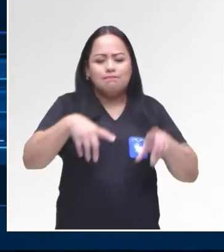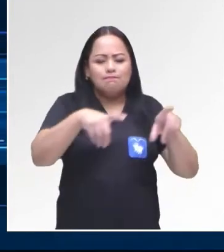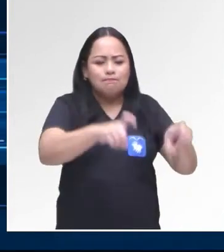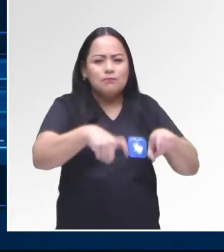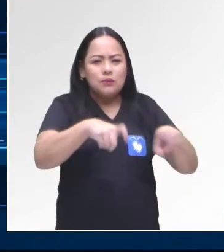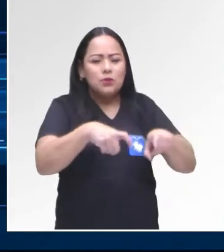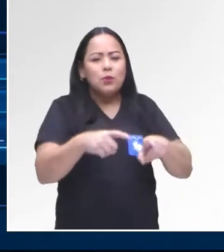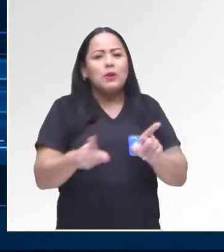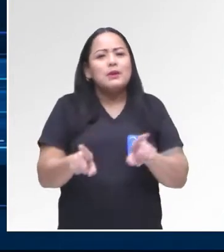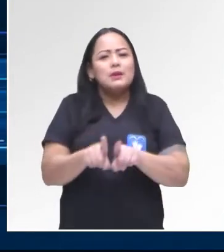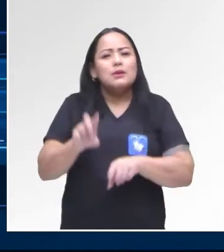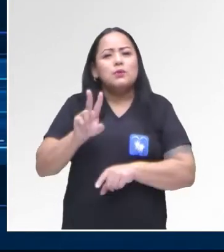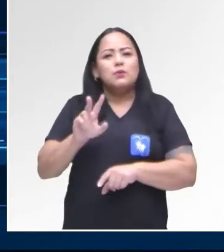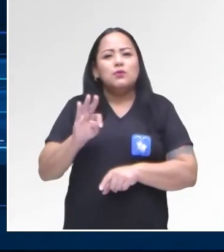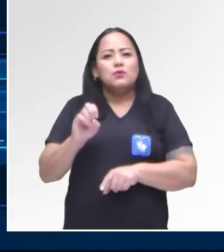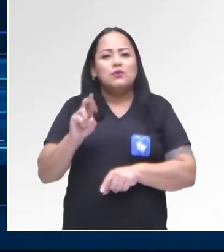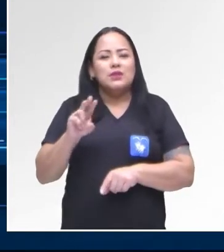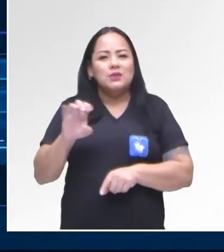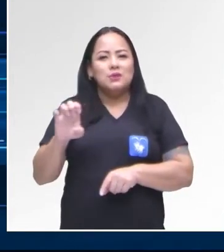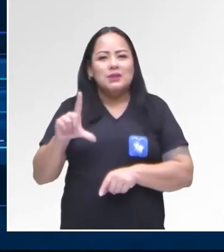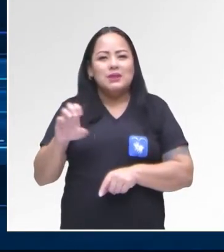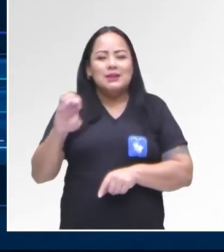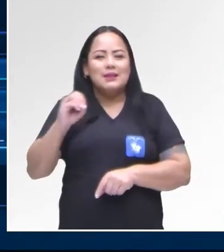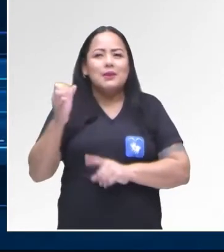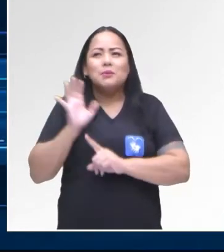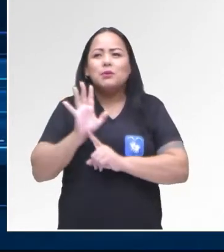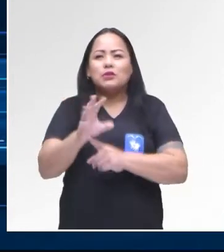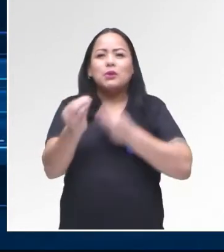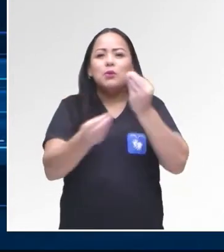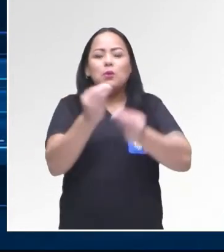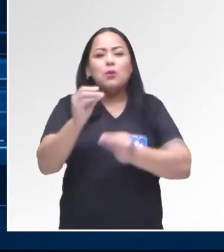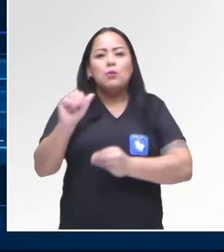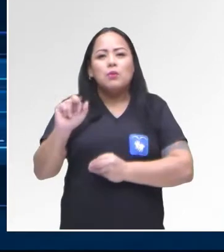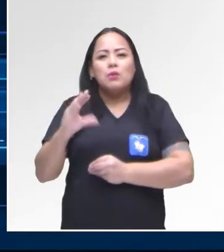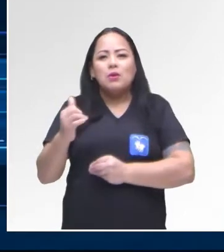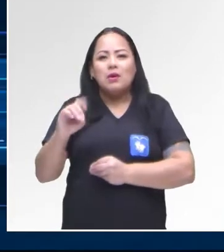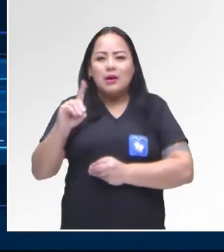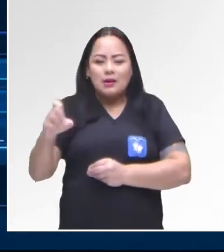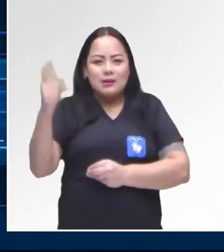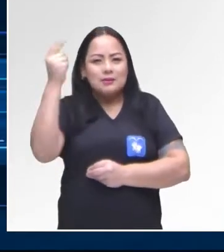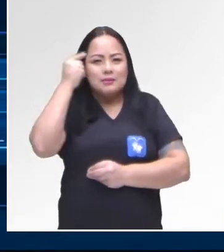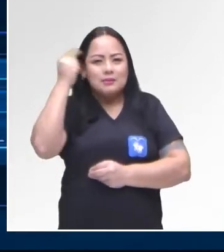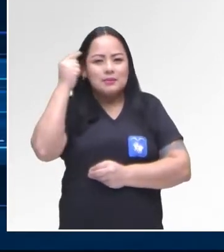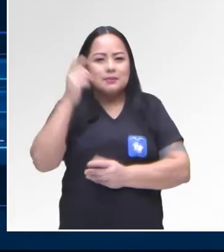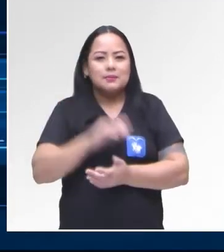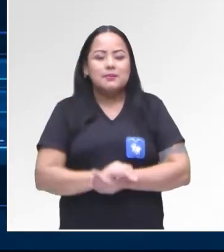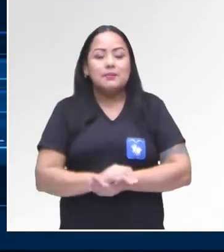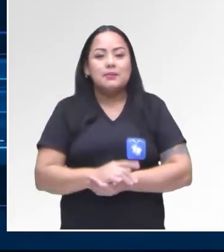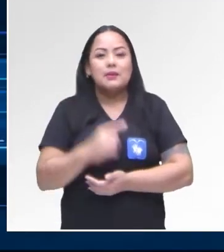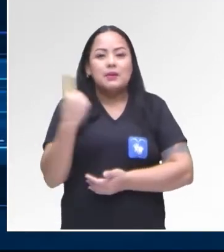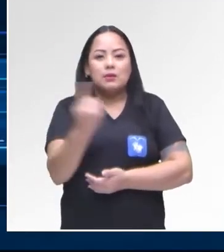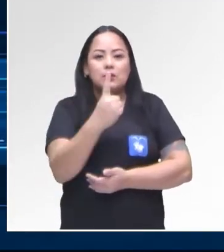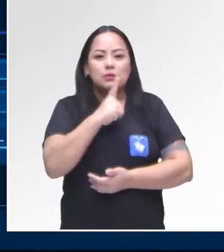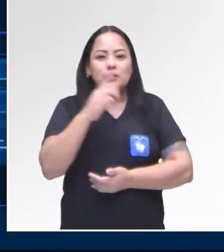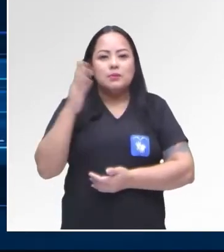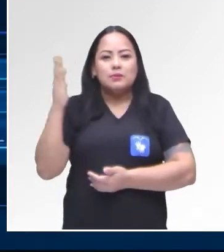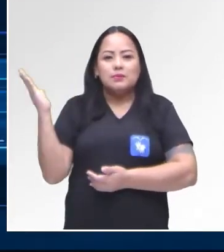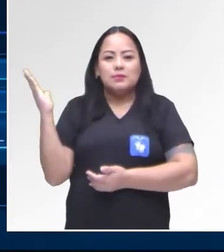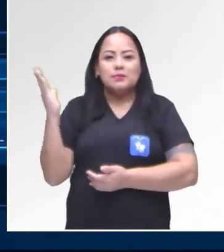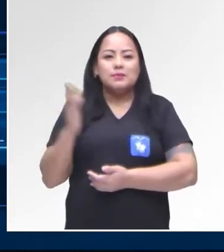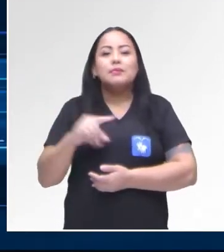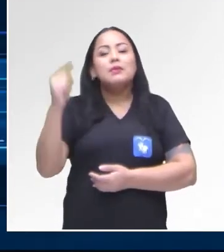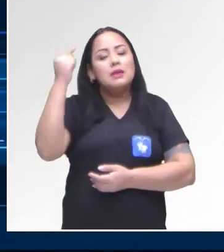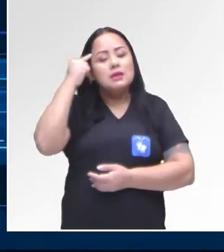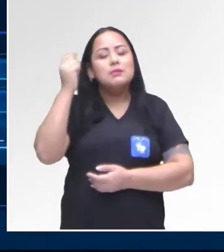conseguiram, de alguma forma, retratar um pouco desse pensamento do arcadismo. Vamos ver. Olha o que temos aí, então. É um